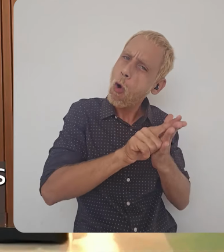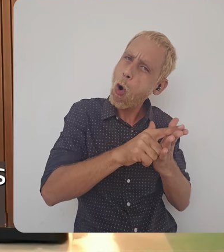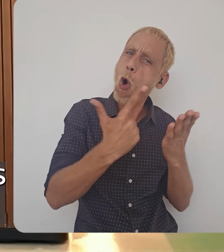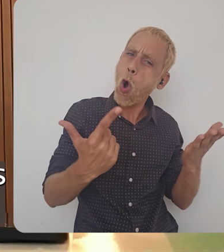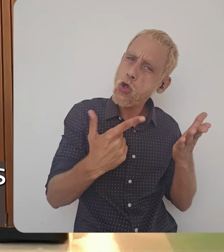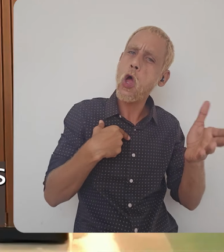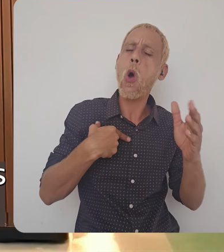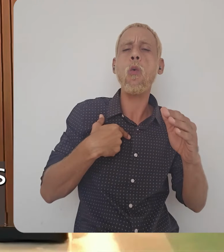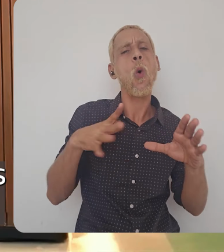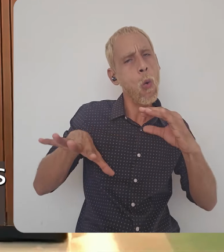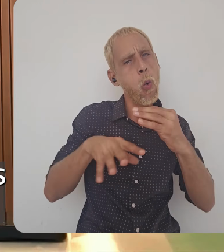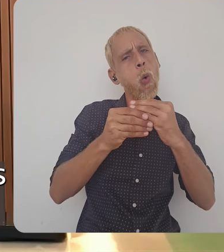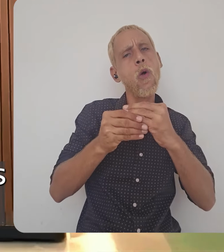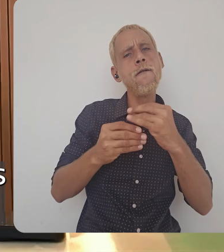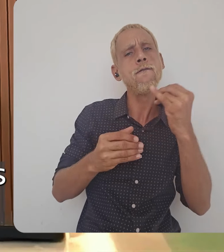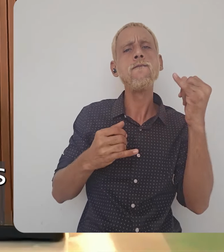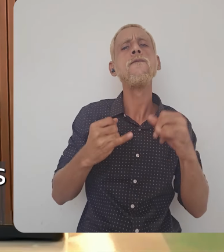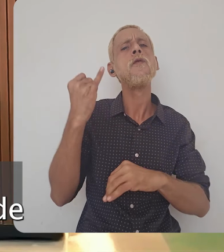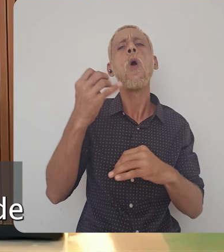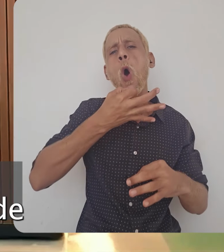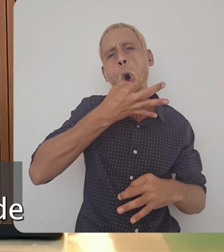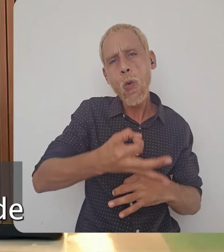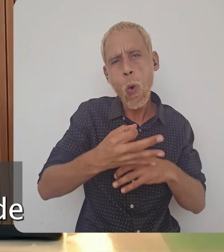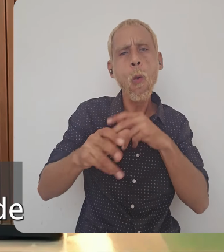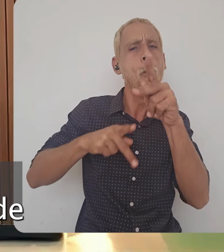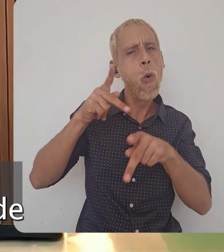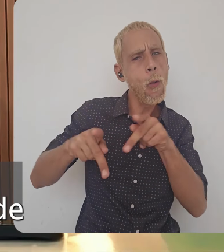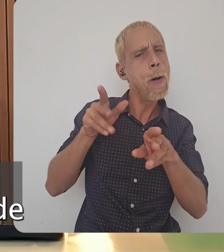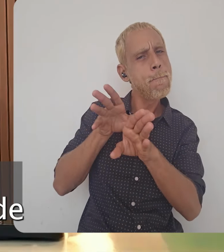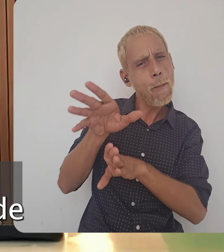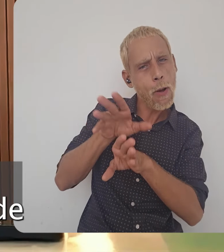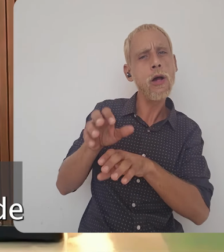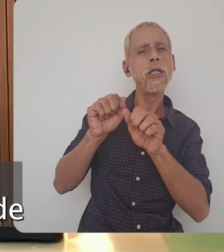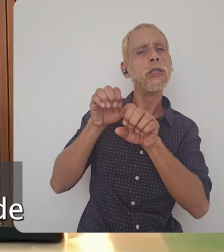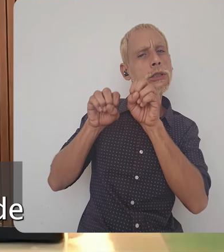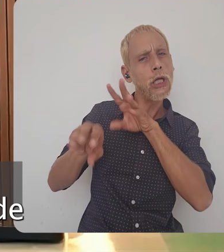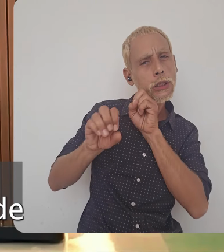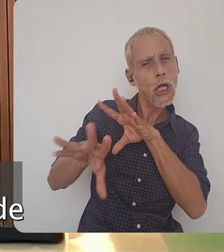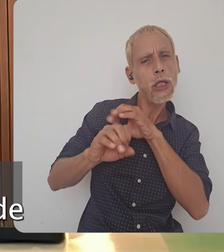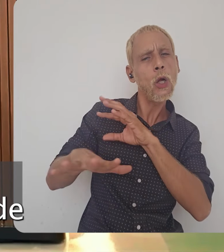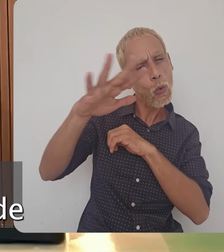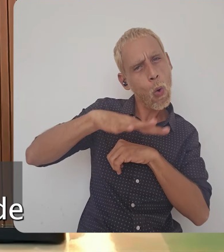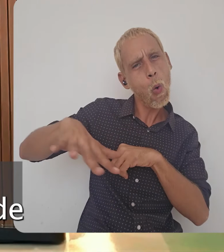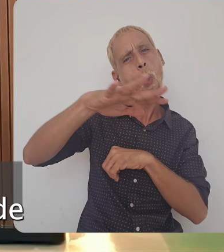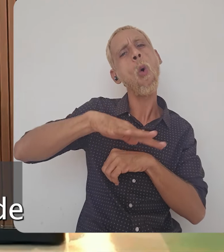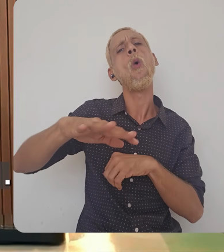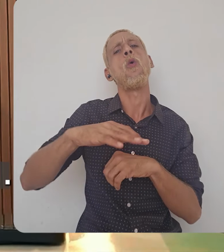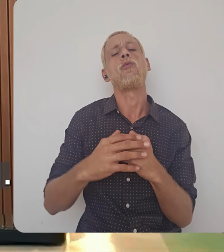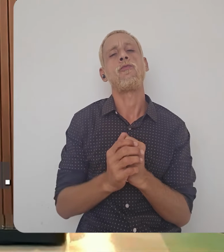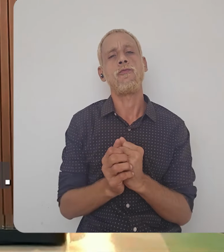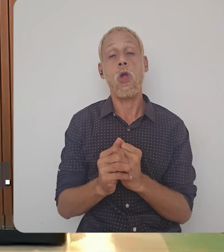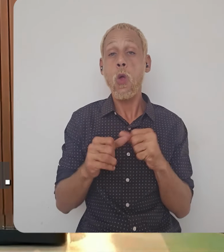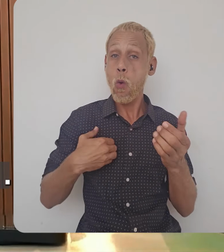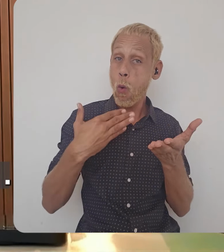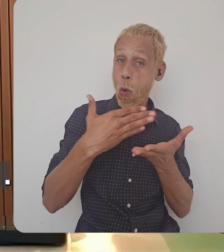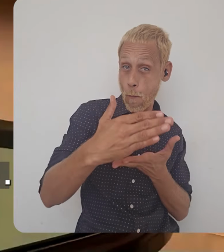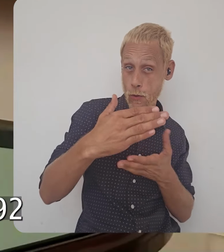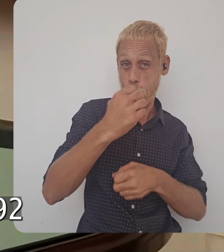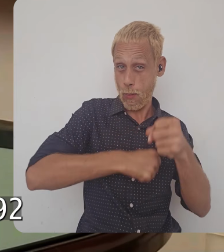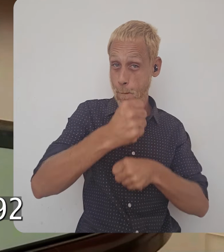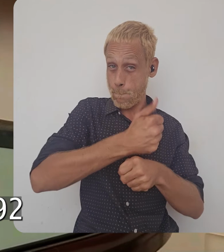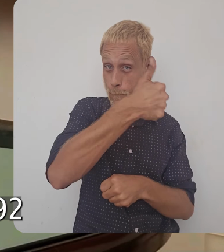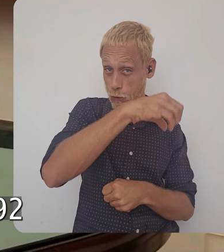Pernambuco e tem sido exatamente um dos veículos que colaboram para a formação da opinião pública, informando e instruindo toda a comunidade pernambucana, nordestina e